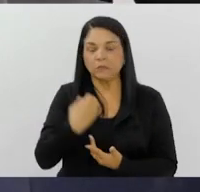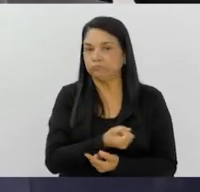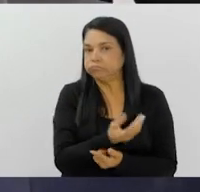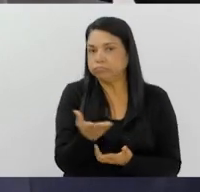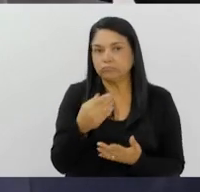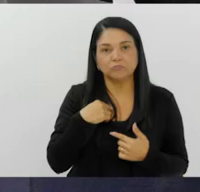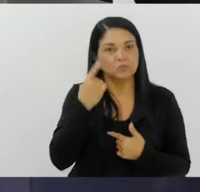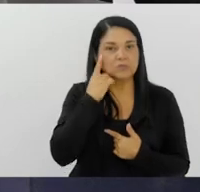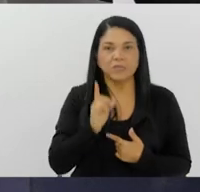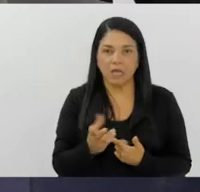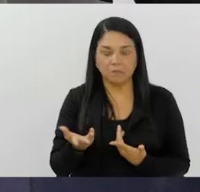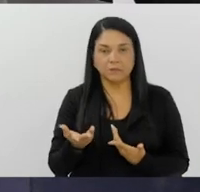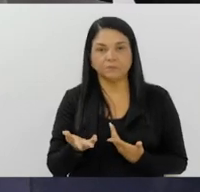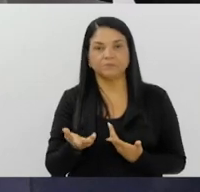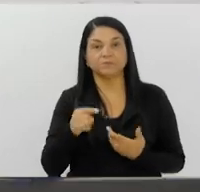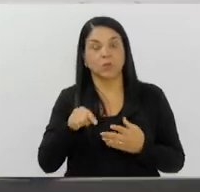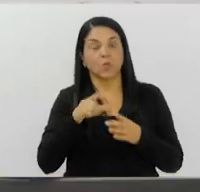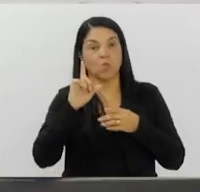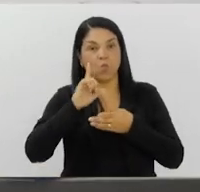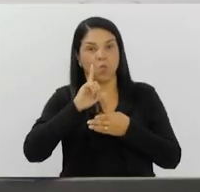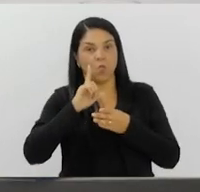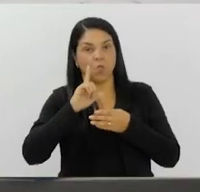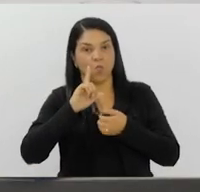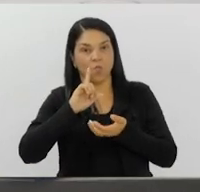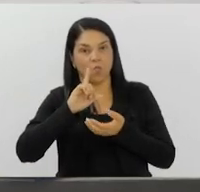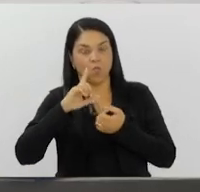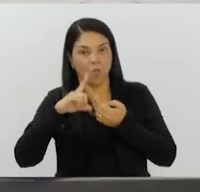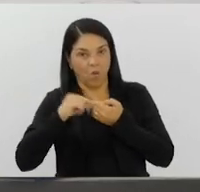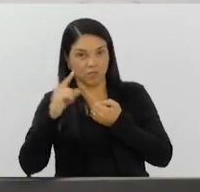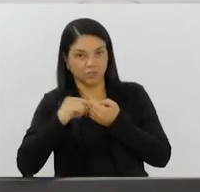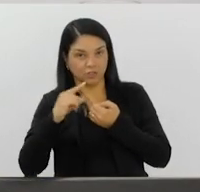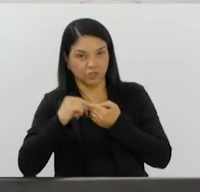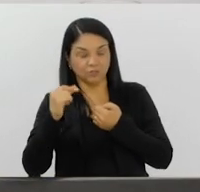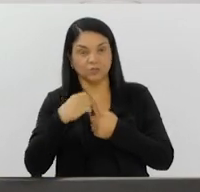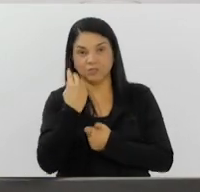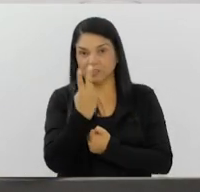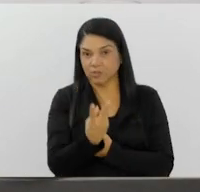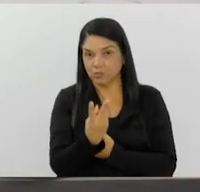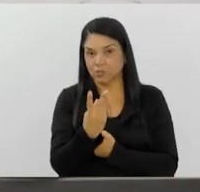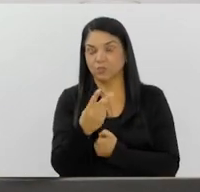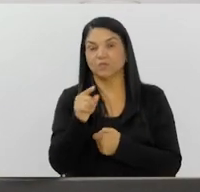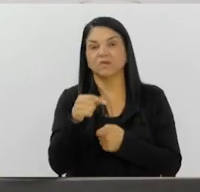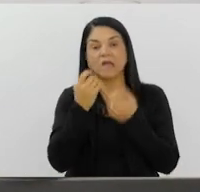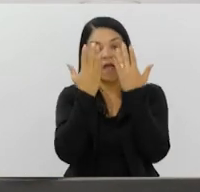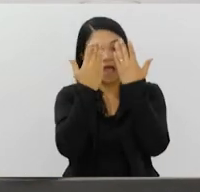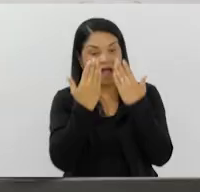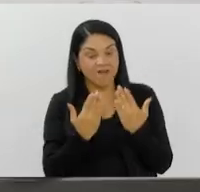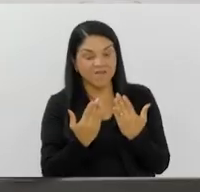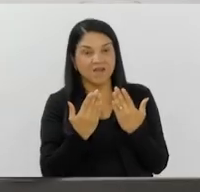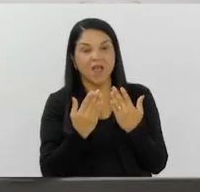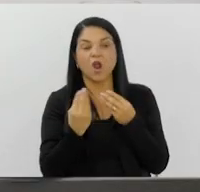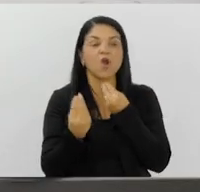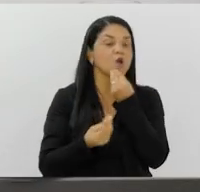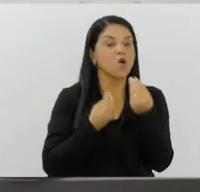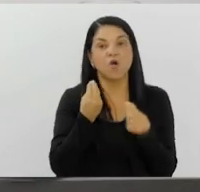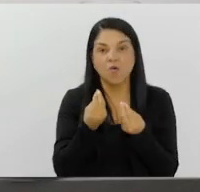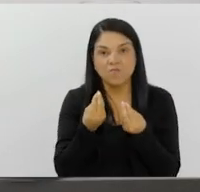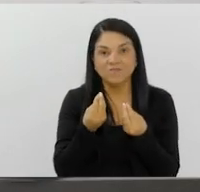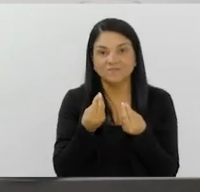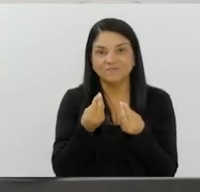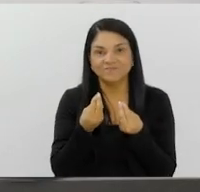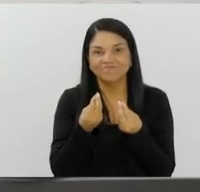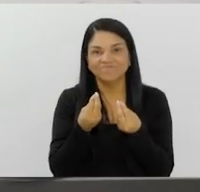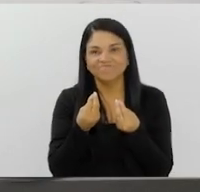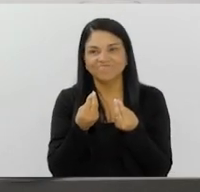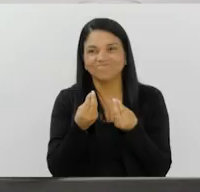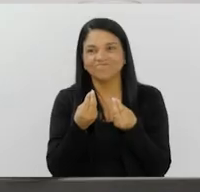etc Então na verdade esse artigo sego diz o seguinte Olha isso tem que ser avaliado e Como avaliar é que isso na